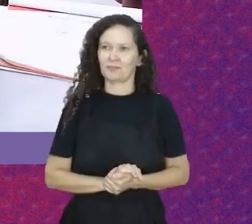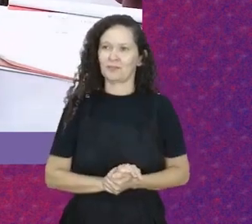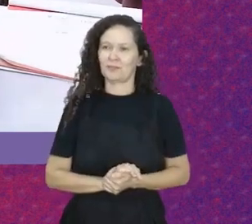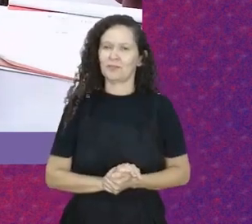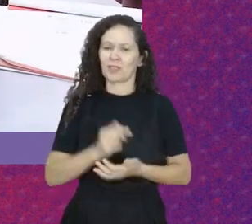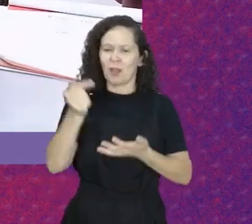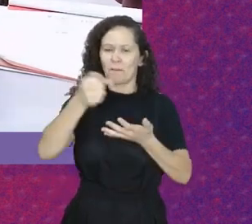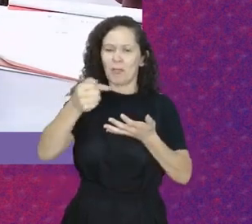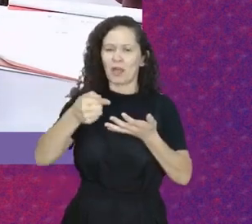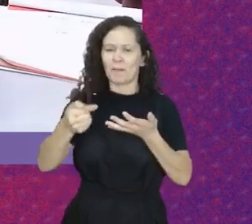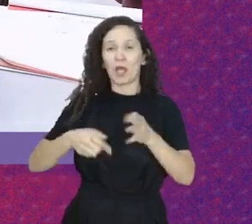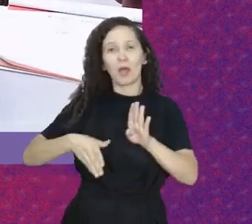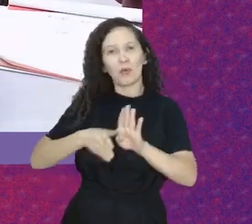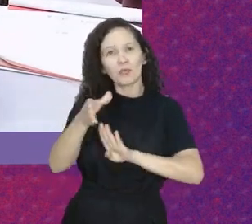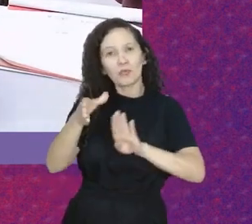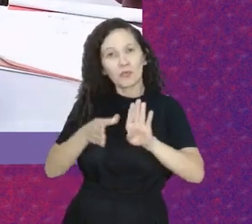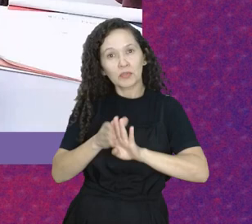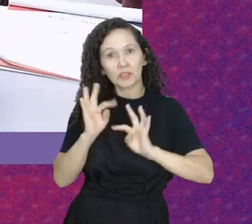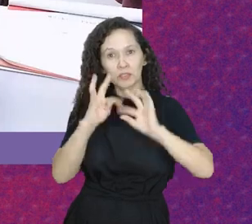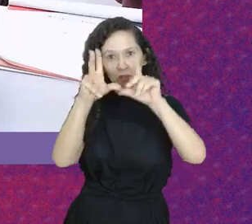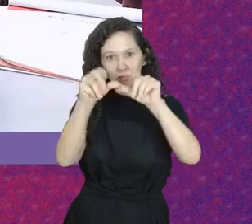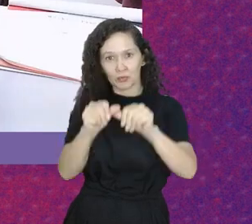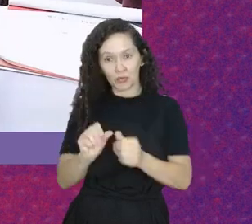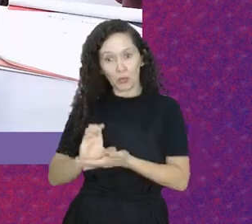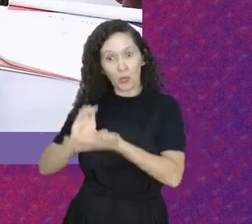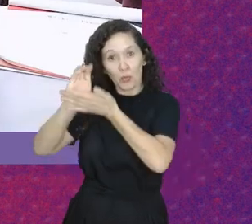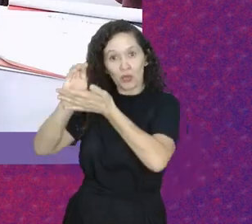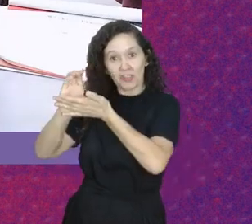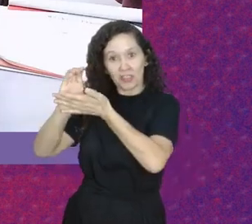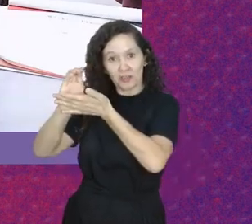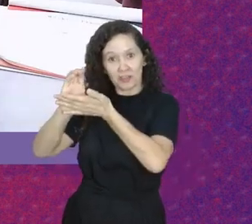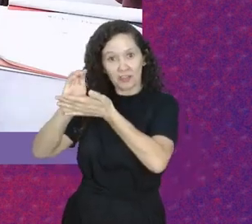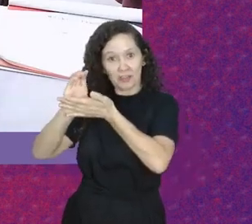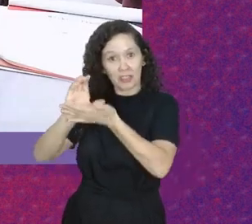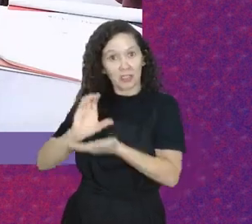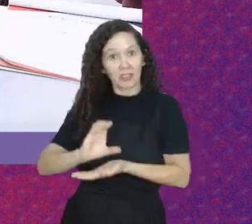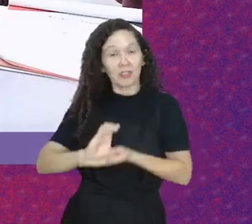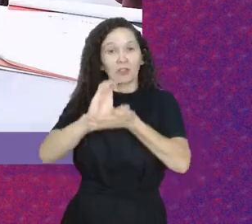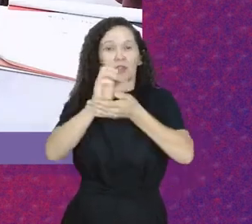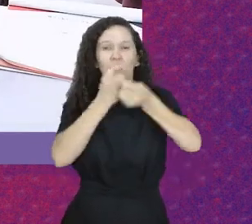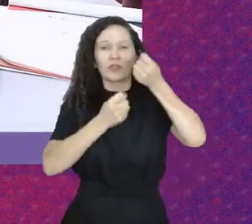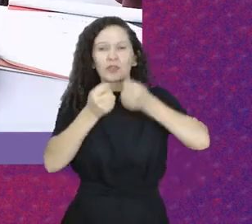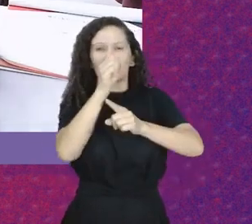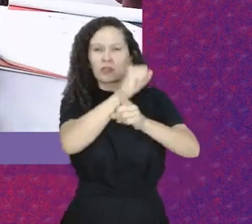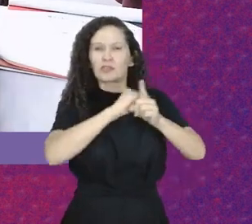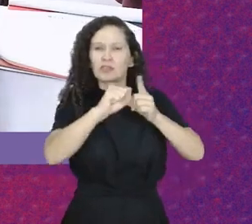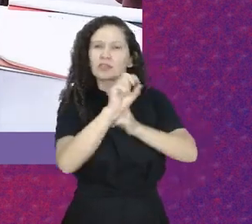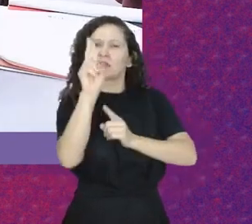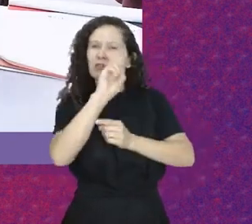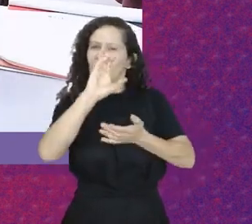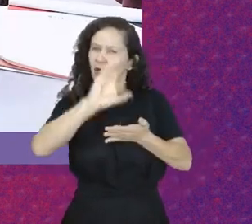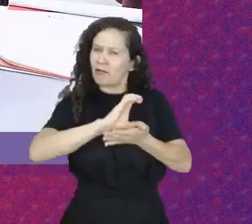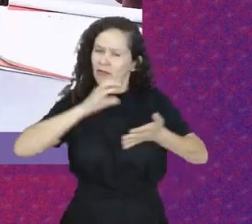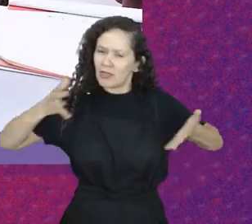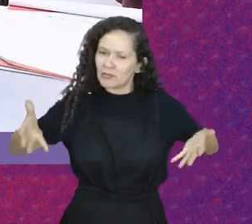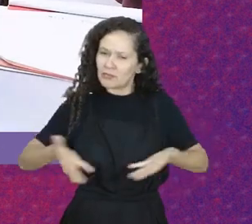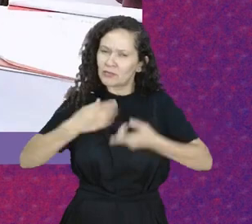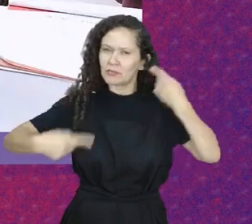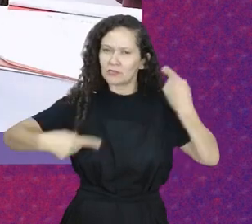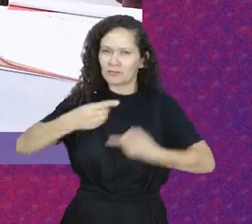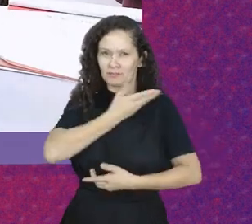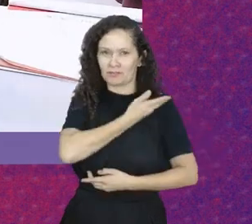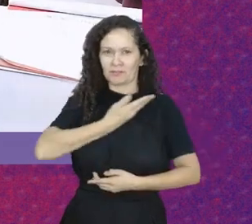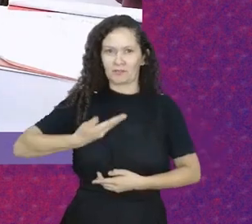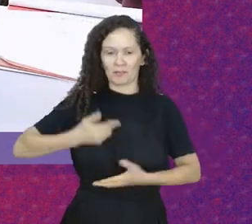todos esses conselhos, né, de controle social e de aplicação de fundos e de fomentação de políticas